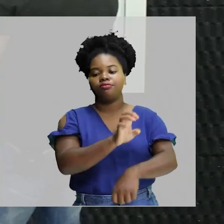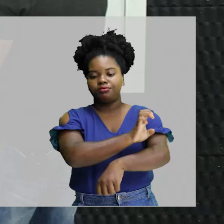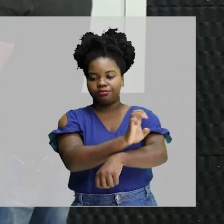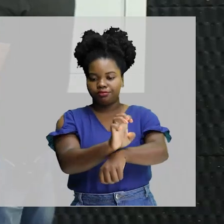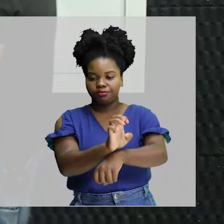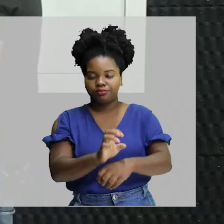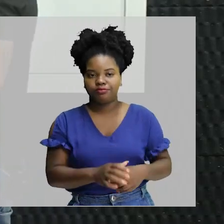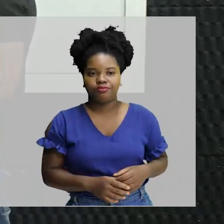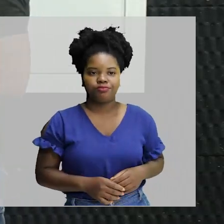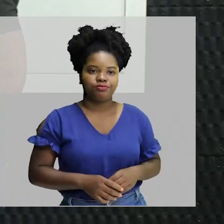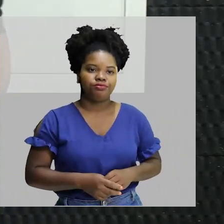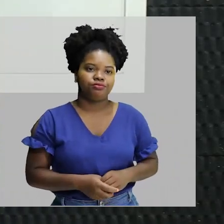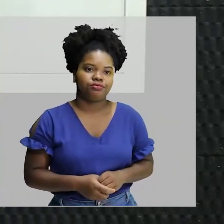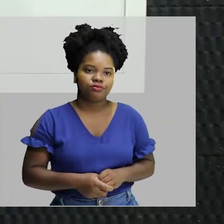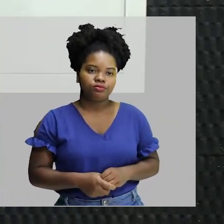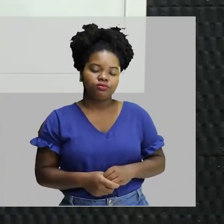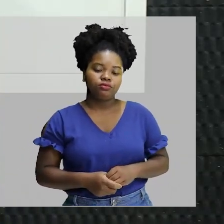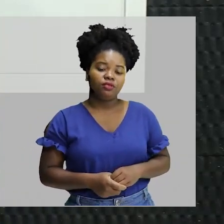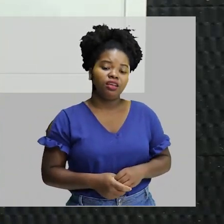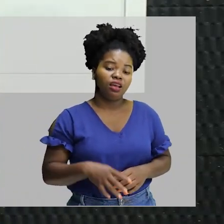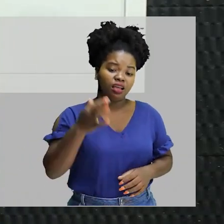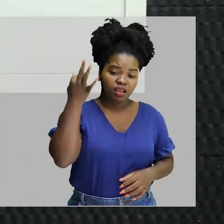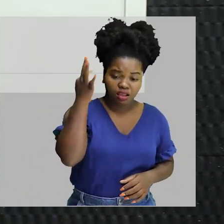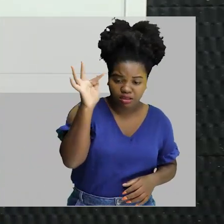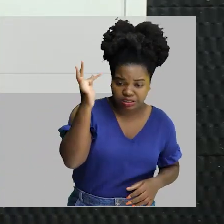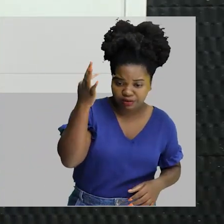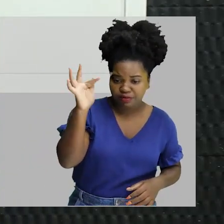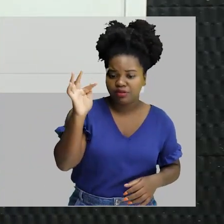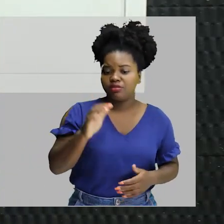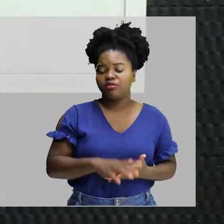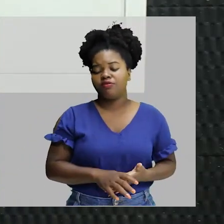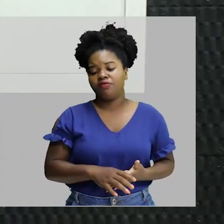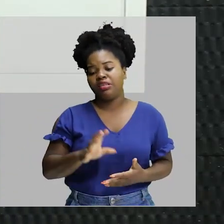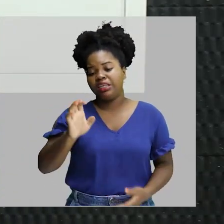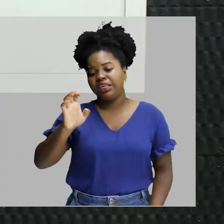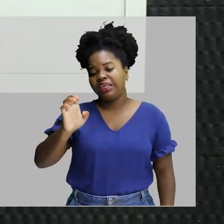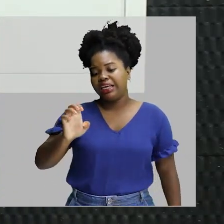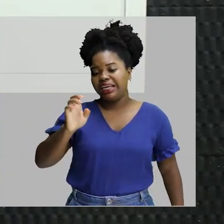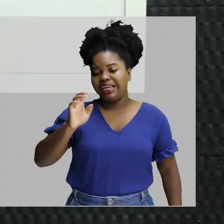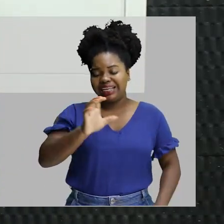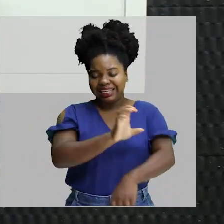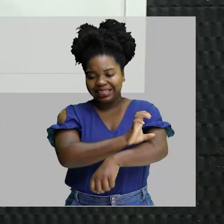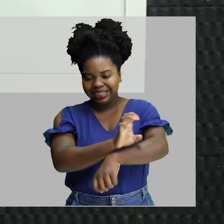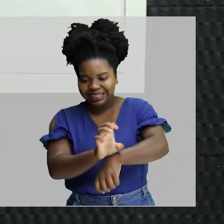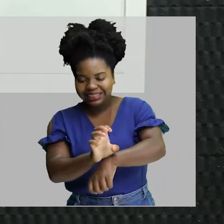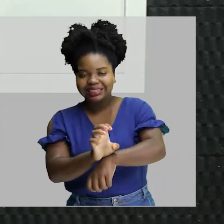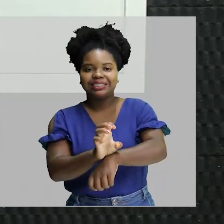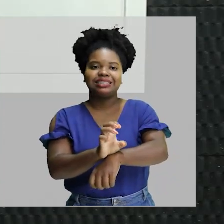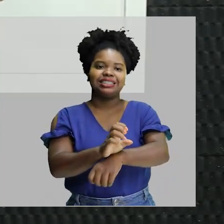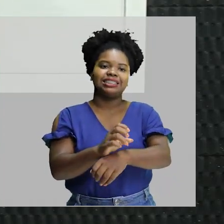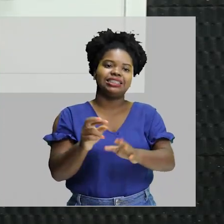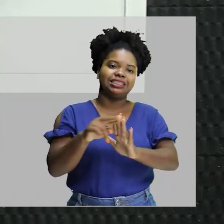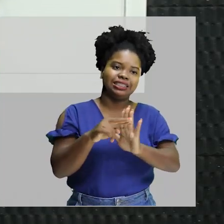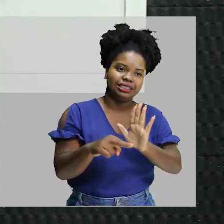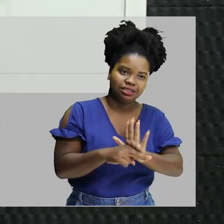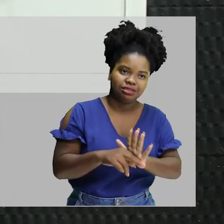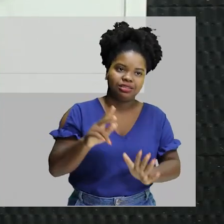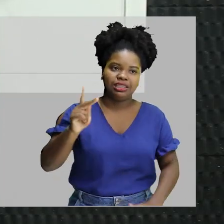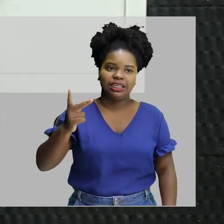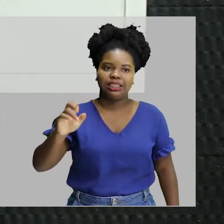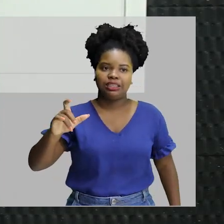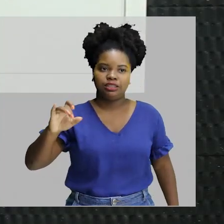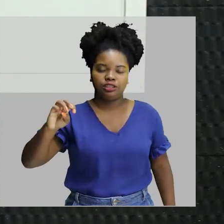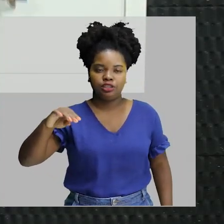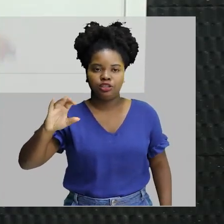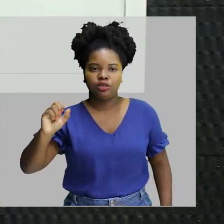certo? E aqui nessa filosofia helenística, dentro desse predomínio das doutrinas éticas, tá, é bom que a gente